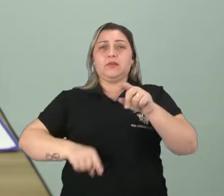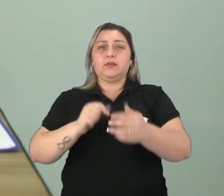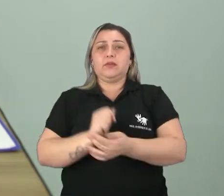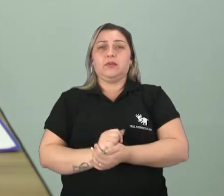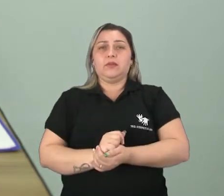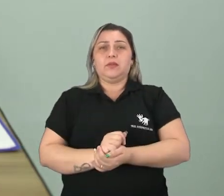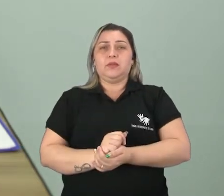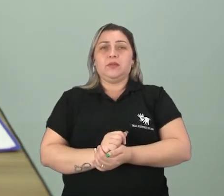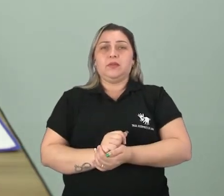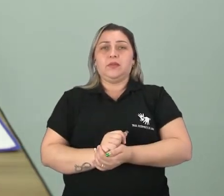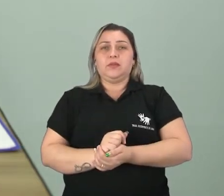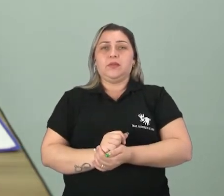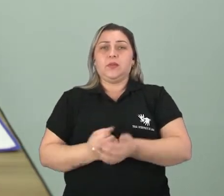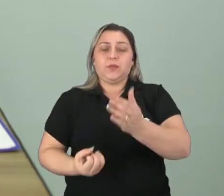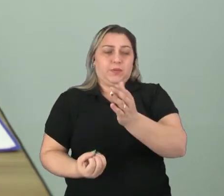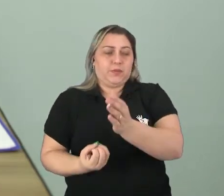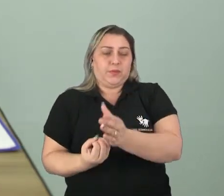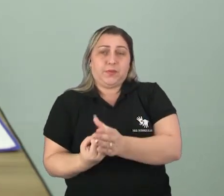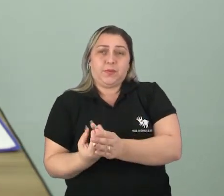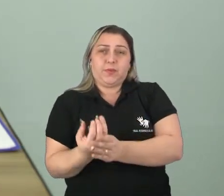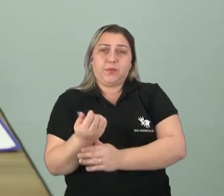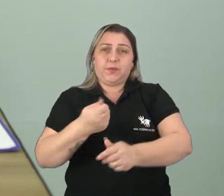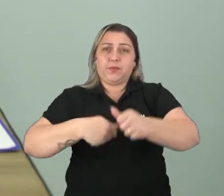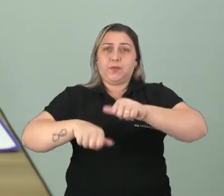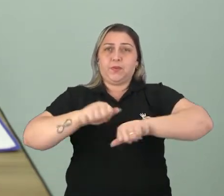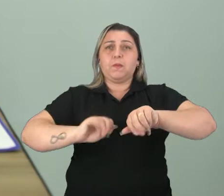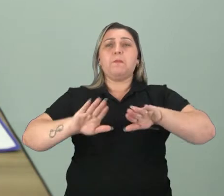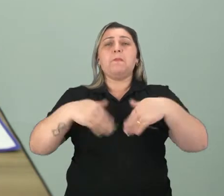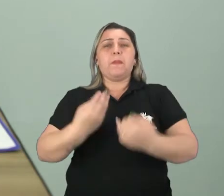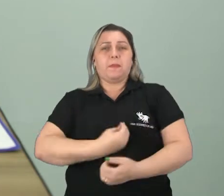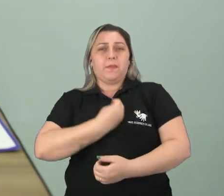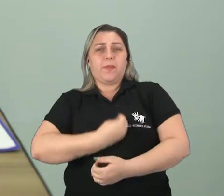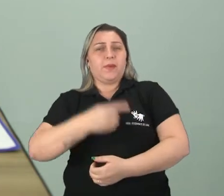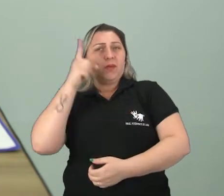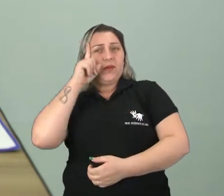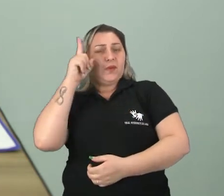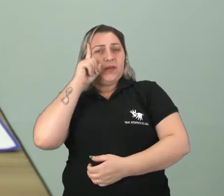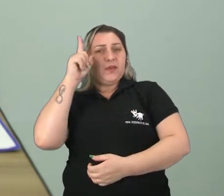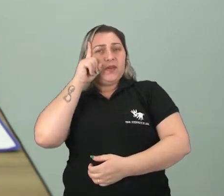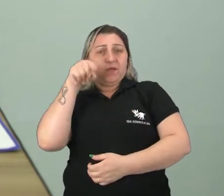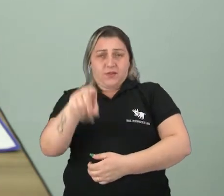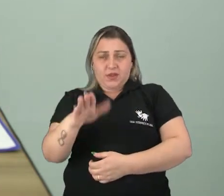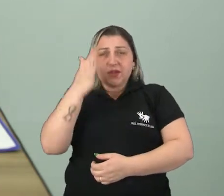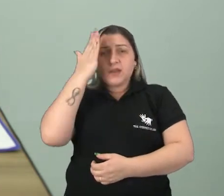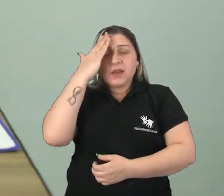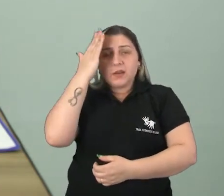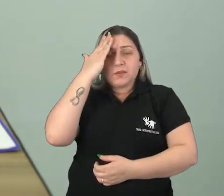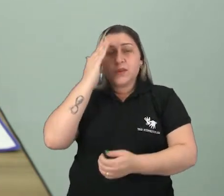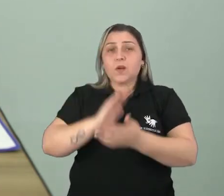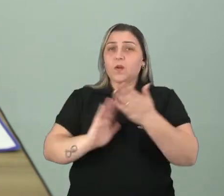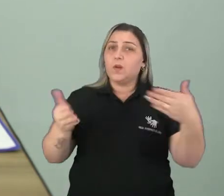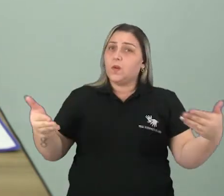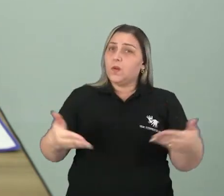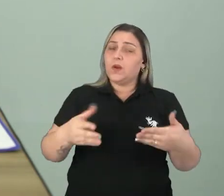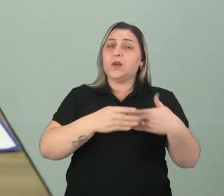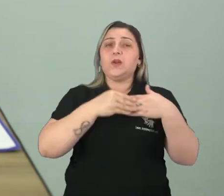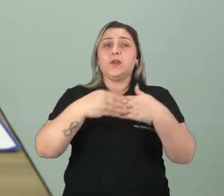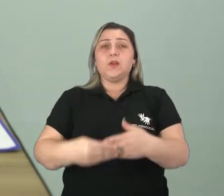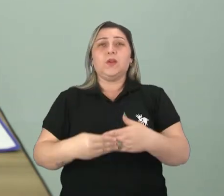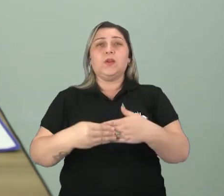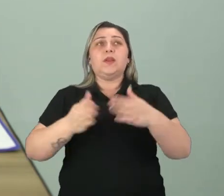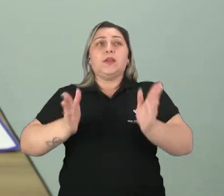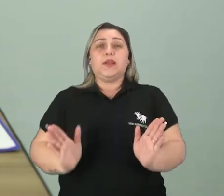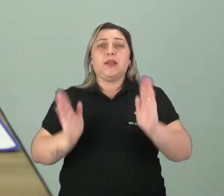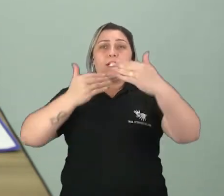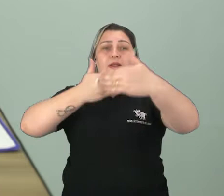Quais são os materiais mais presentes em nosso dia a dia vocês sabem hoje eu trouxe esta